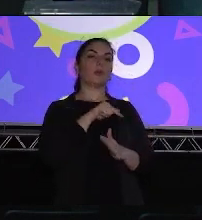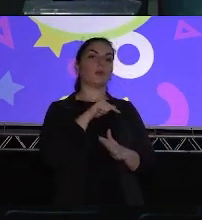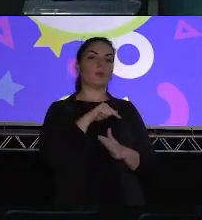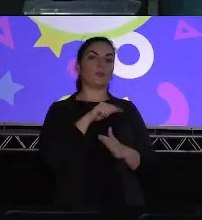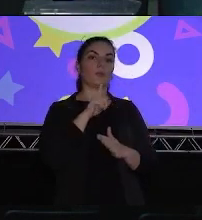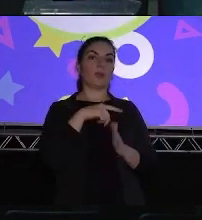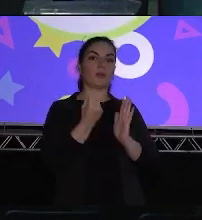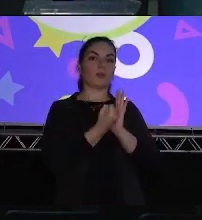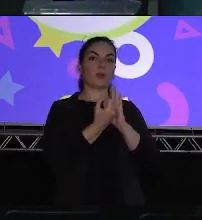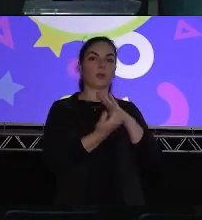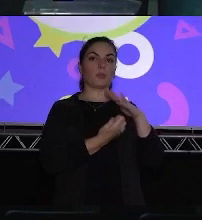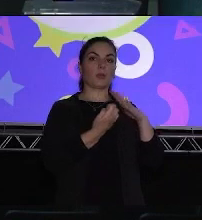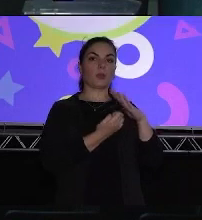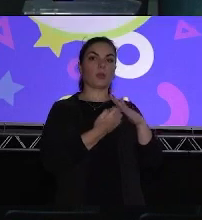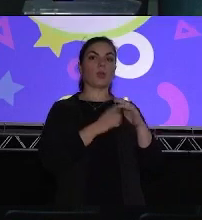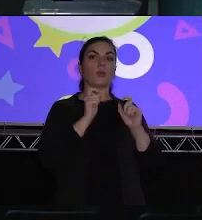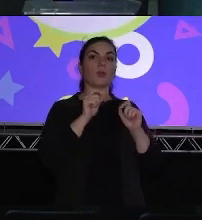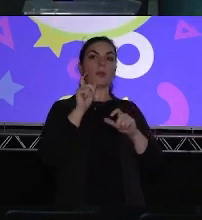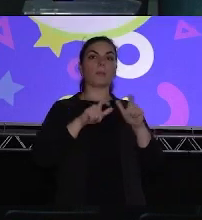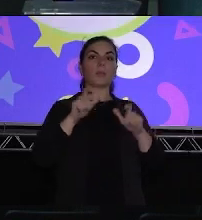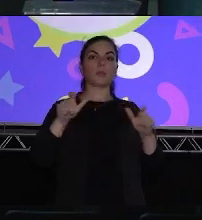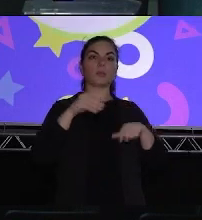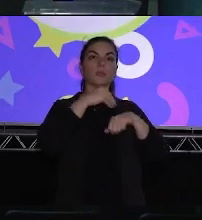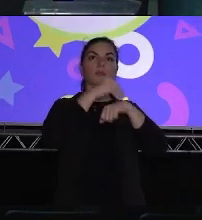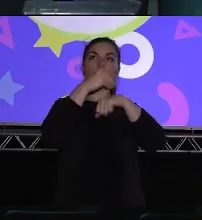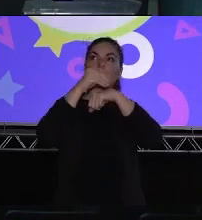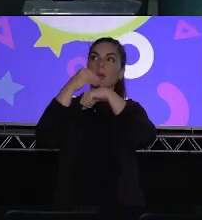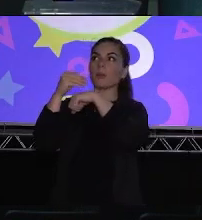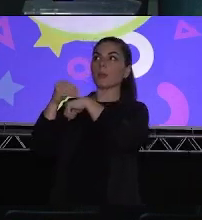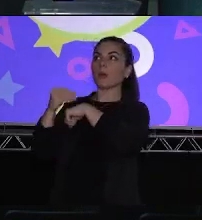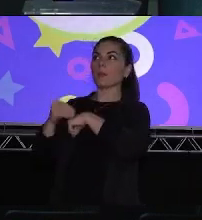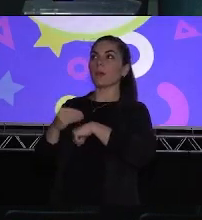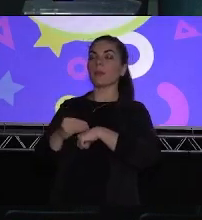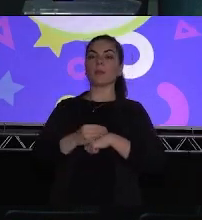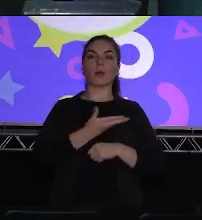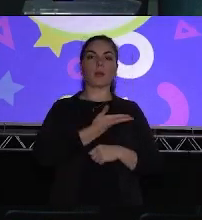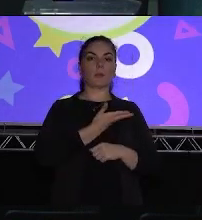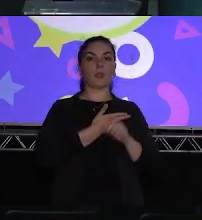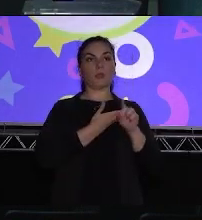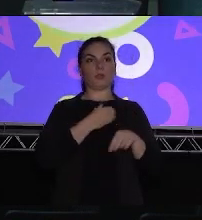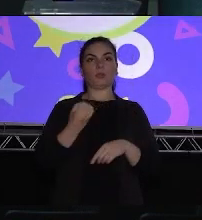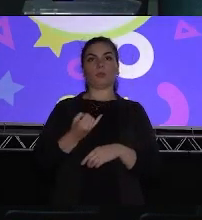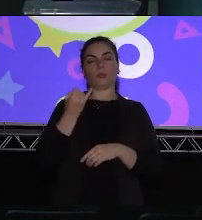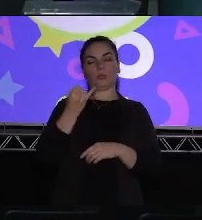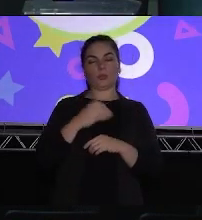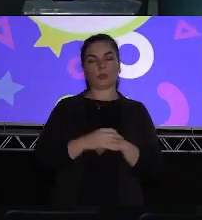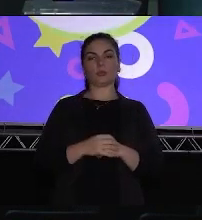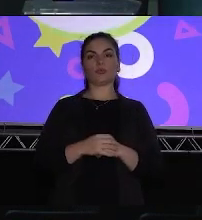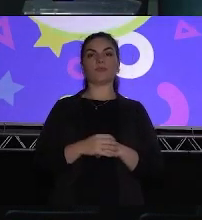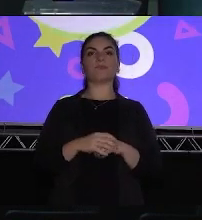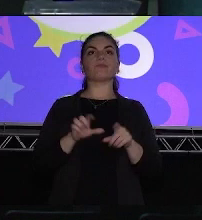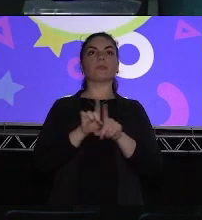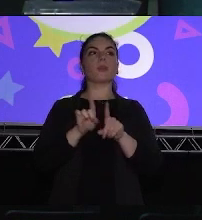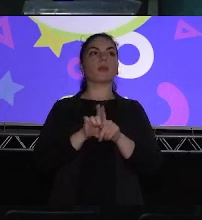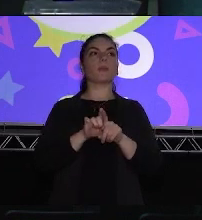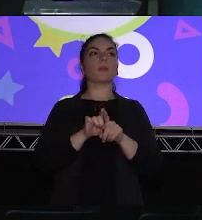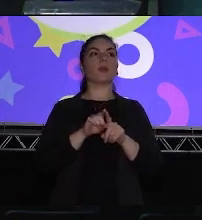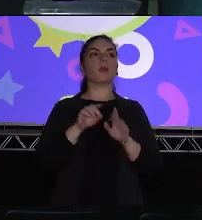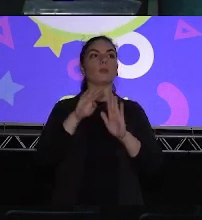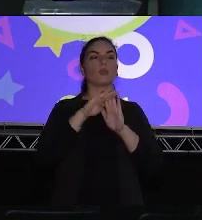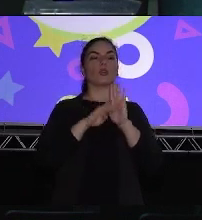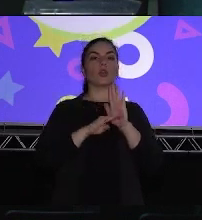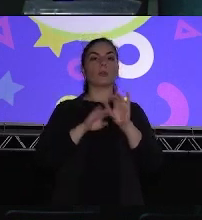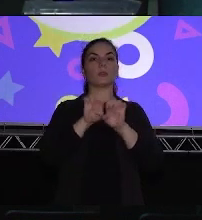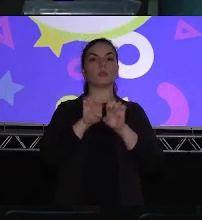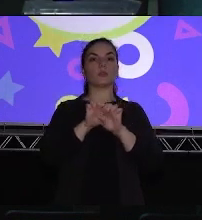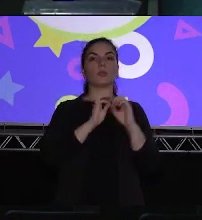que é as pessoas indicaram esse programa para os seus amigos. Isso foi importante. A estrutura do programa é fase